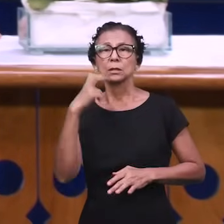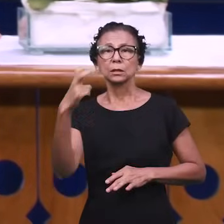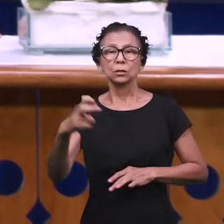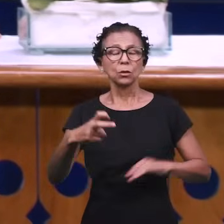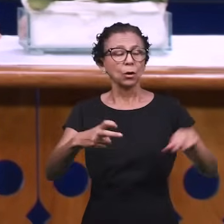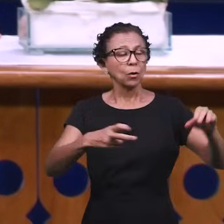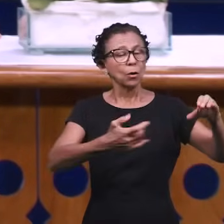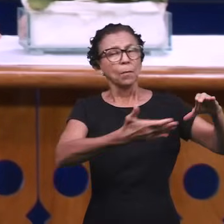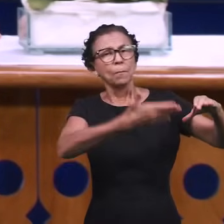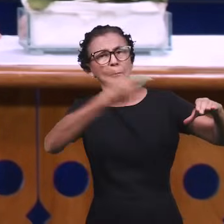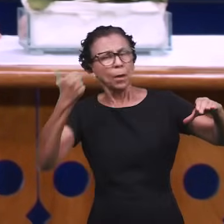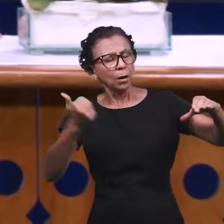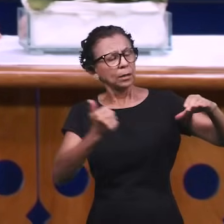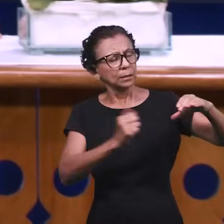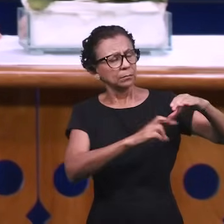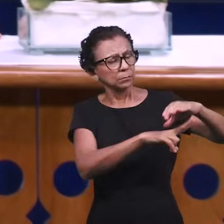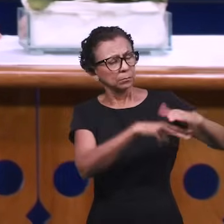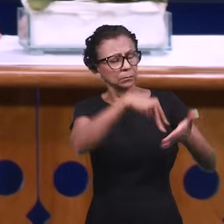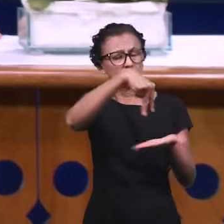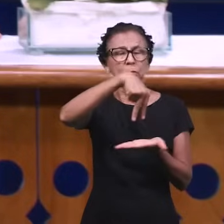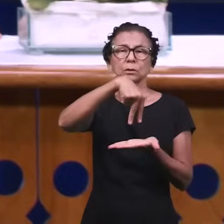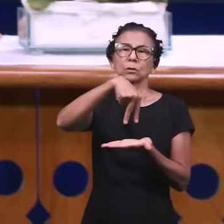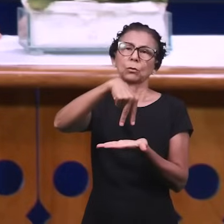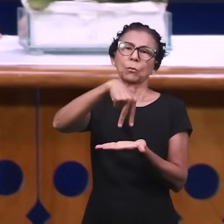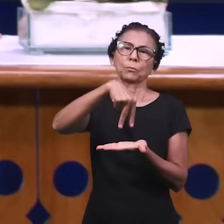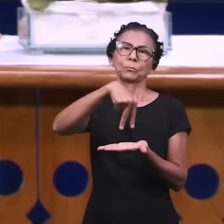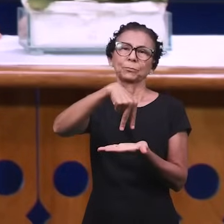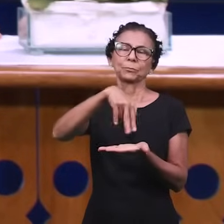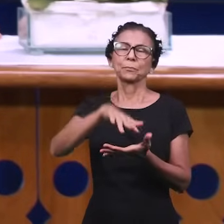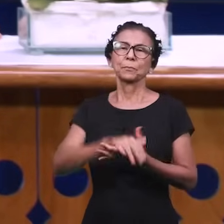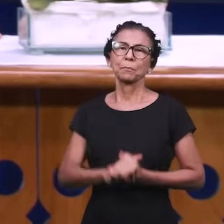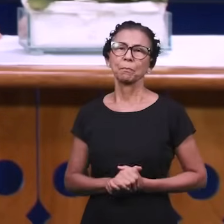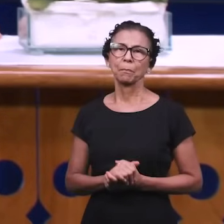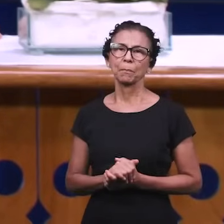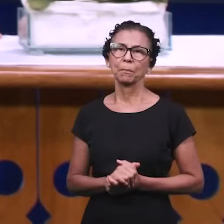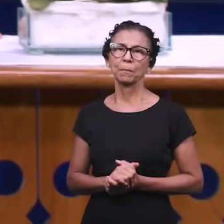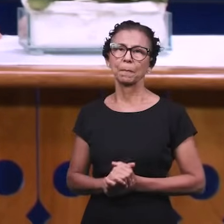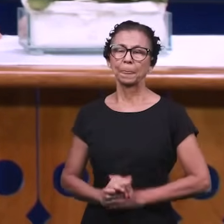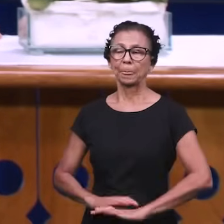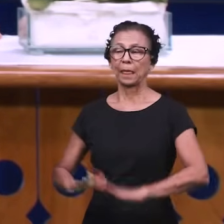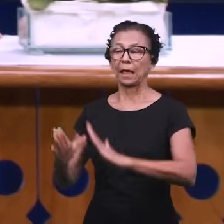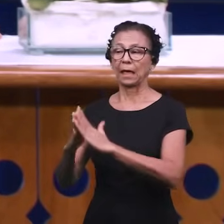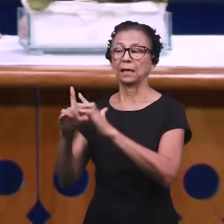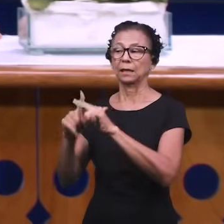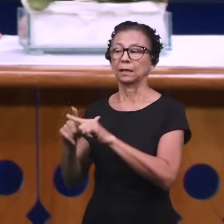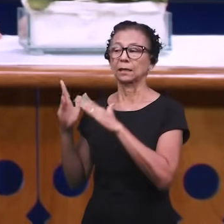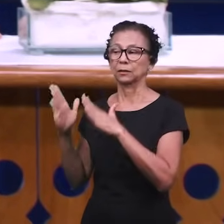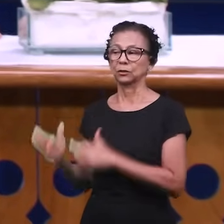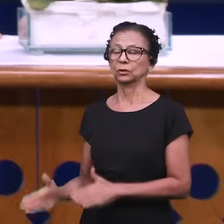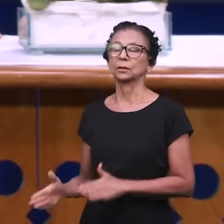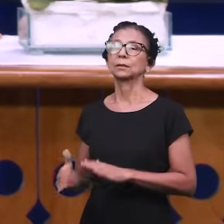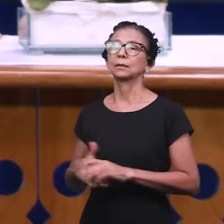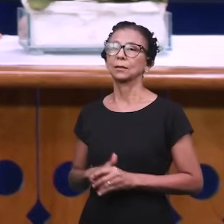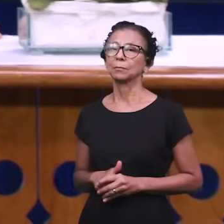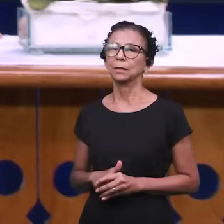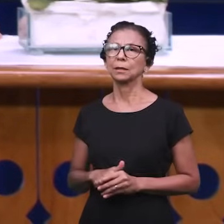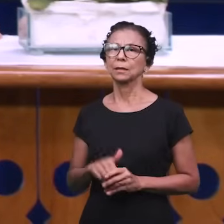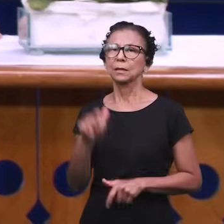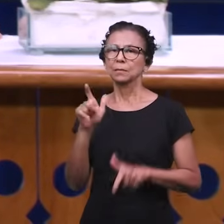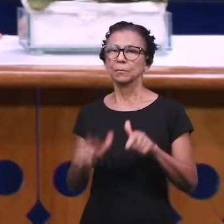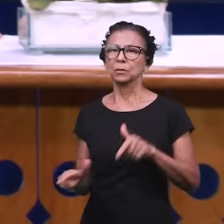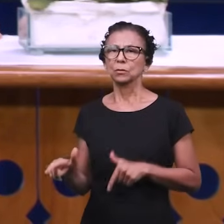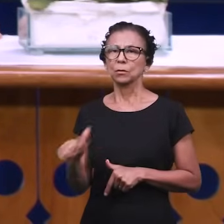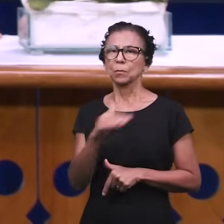vão ressuscitar. Ele está morto, mas eu vou despertá-lo do sono. O Senhor também